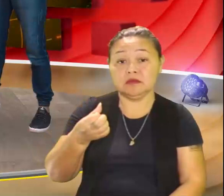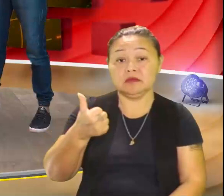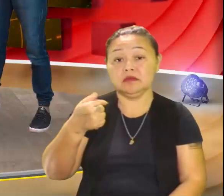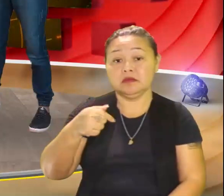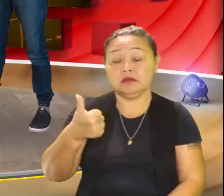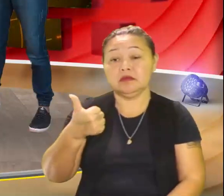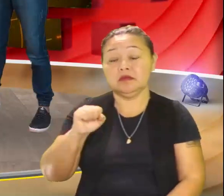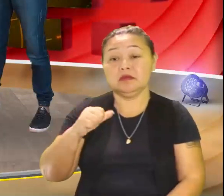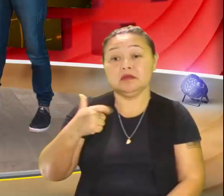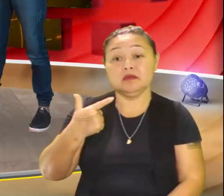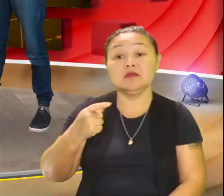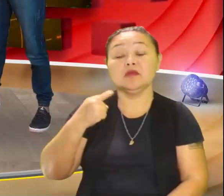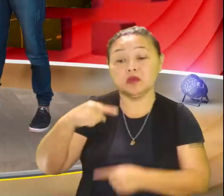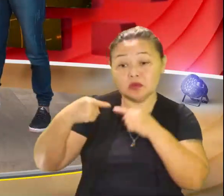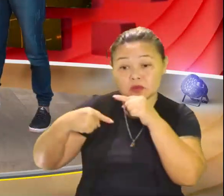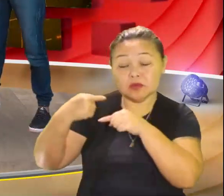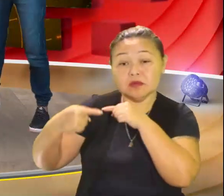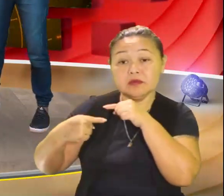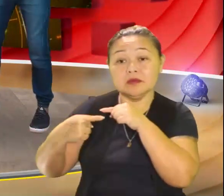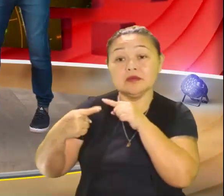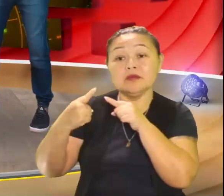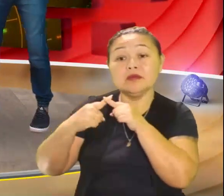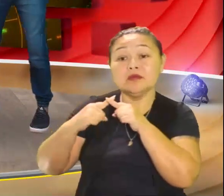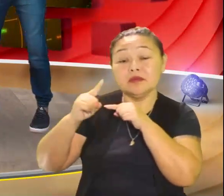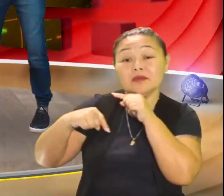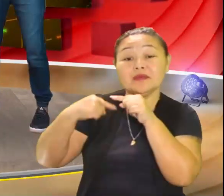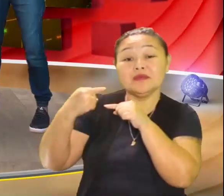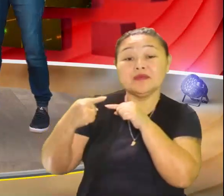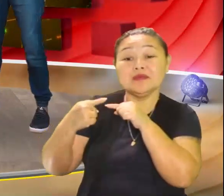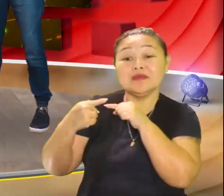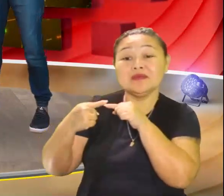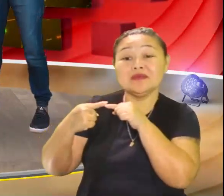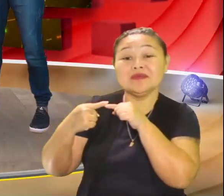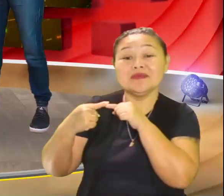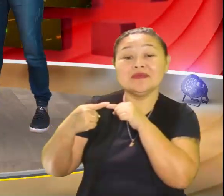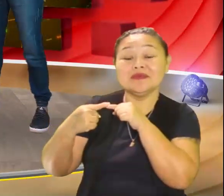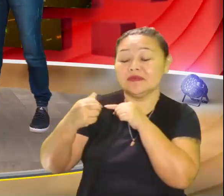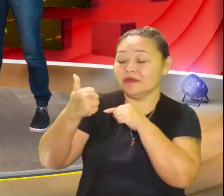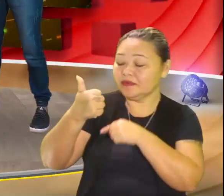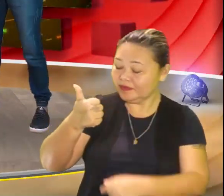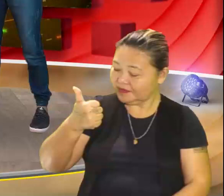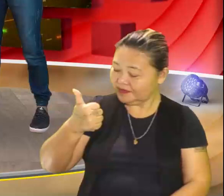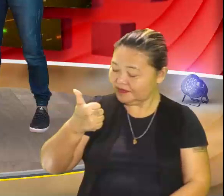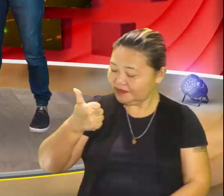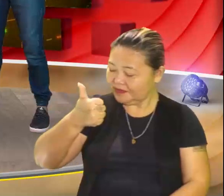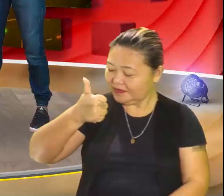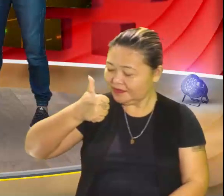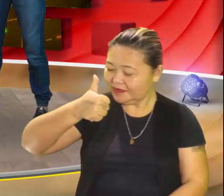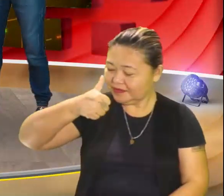verdade, 16, 17, aumentou de 1 em 1. O próximo número aumentou